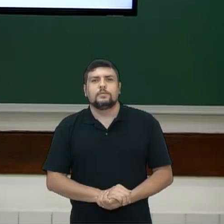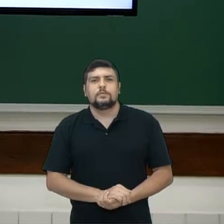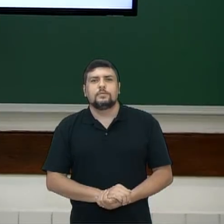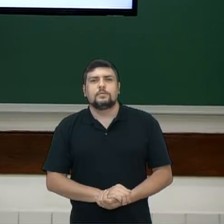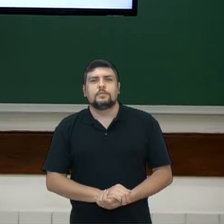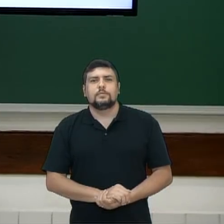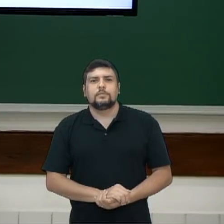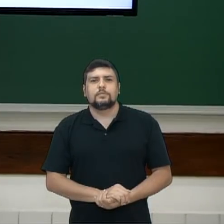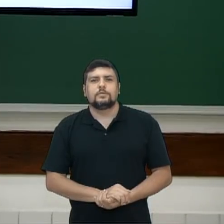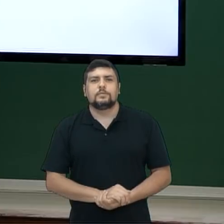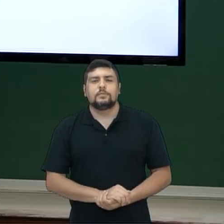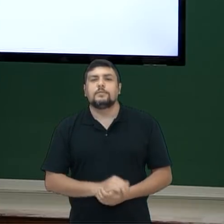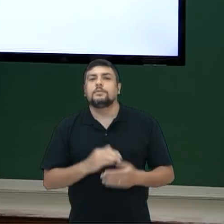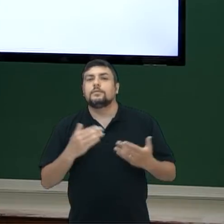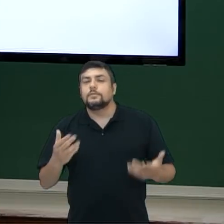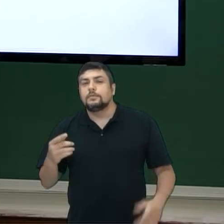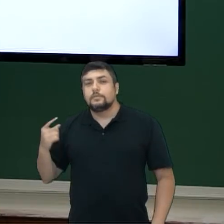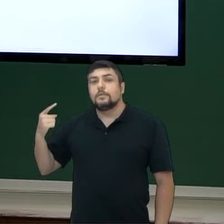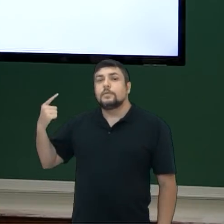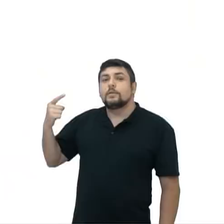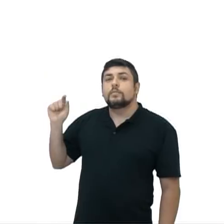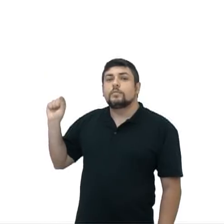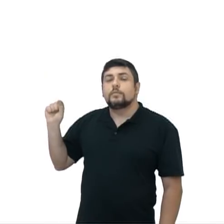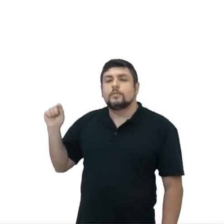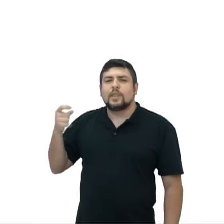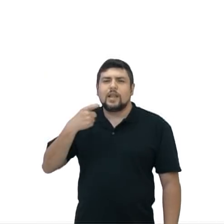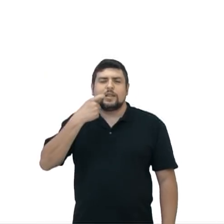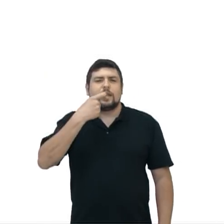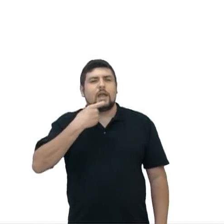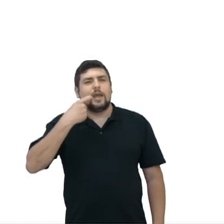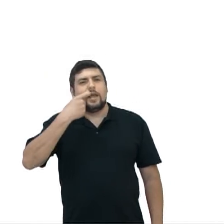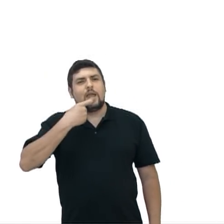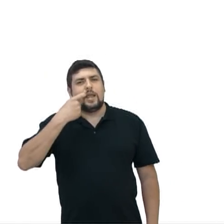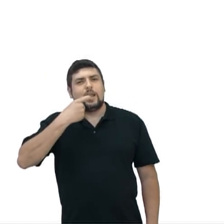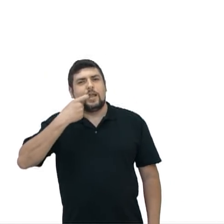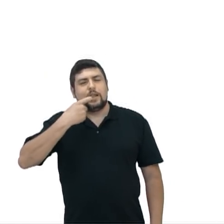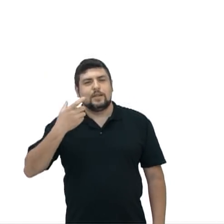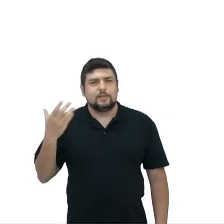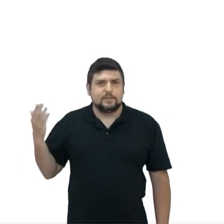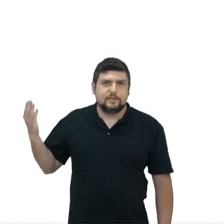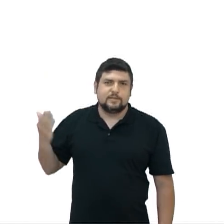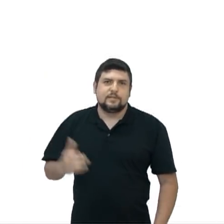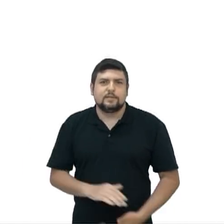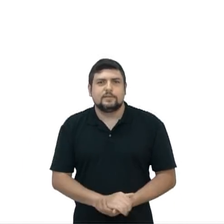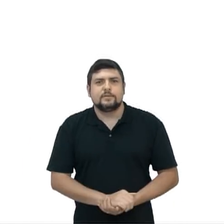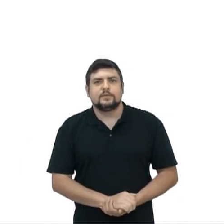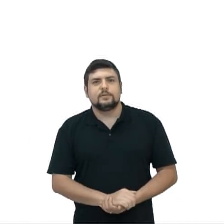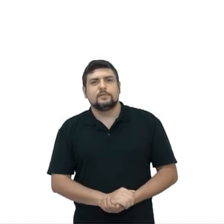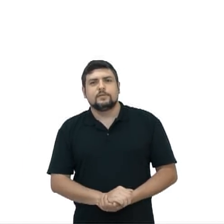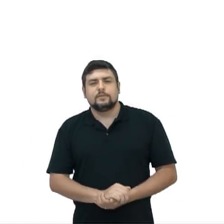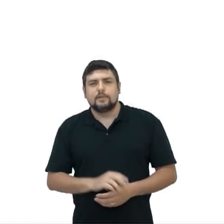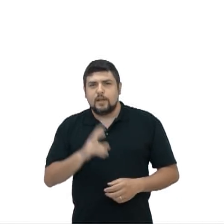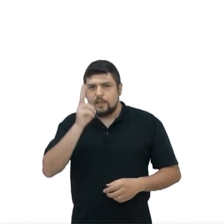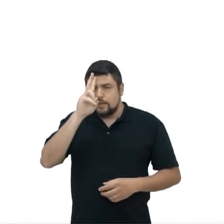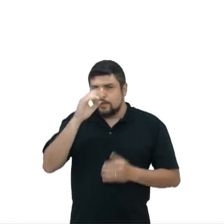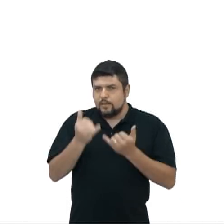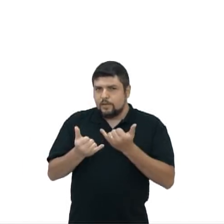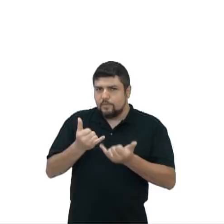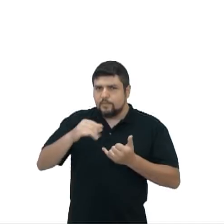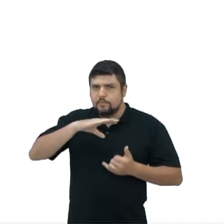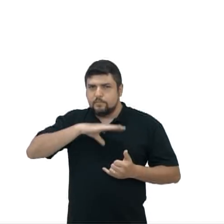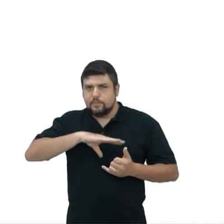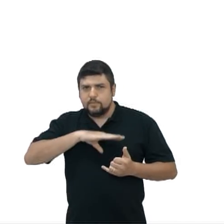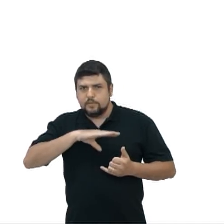Então, o primeiro, quem é o primeiro? O primeiro é o dentist. Moleza, né? Só tirar o A do português, uma palavra cognata. Lembra que a gente sempre fala das